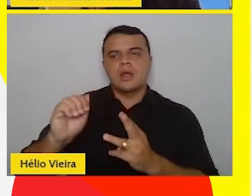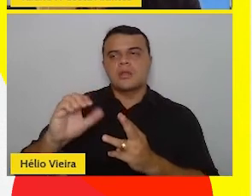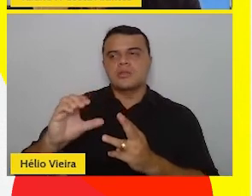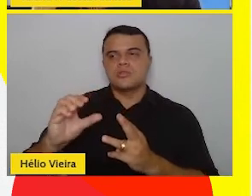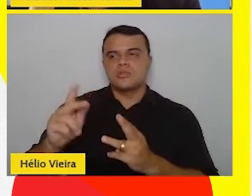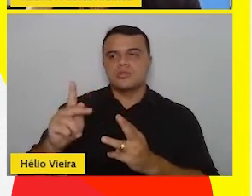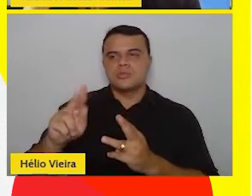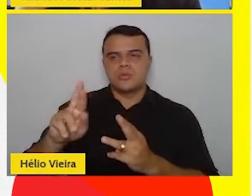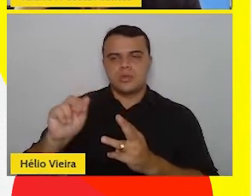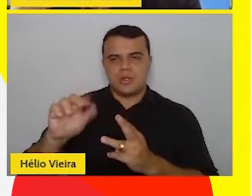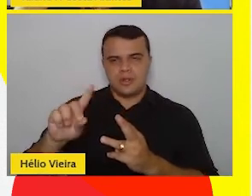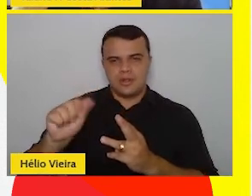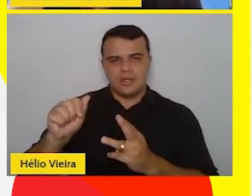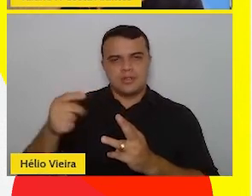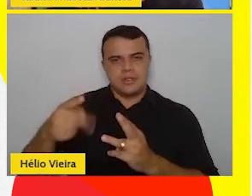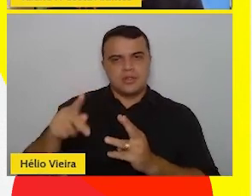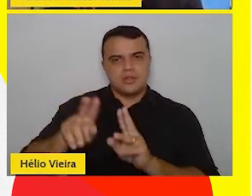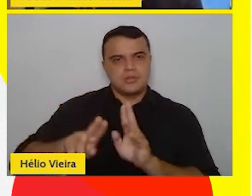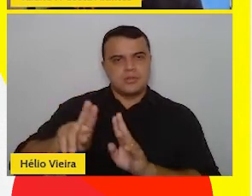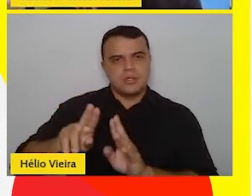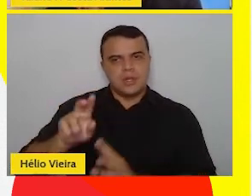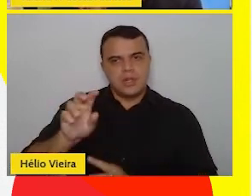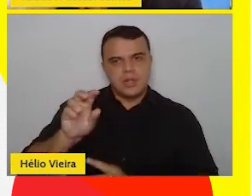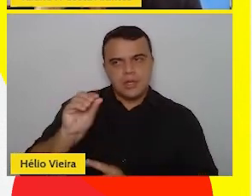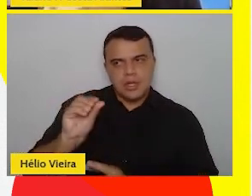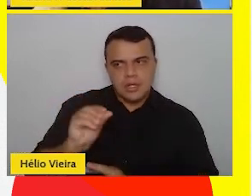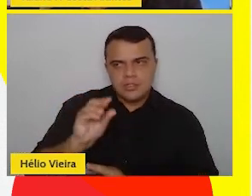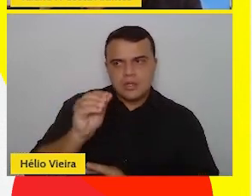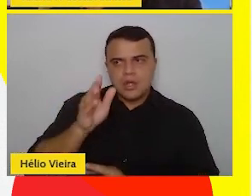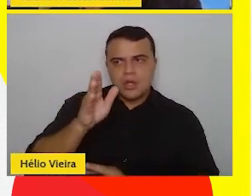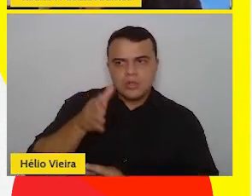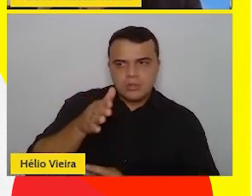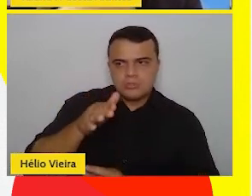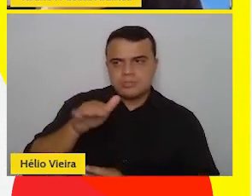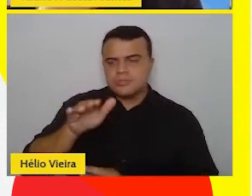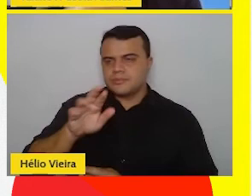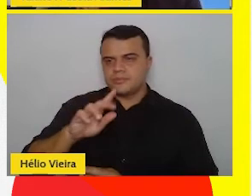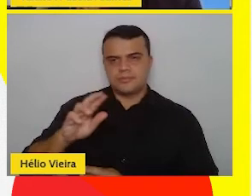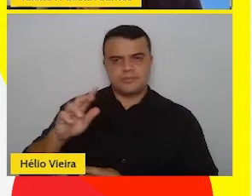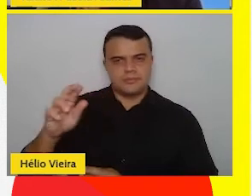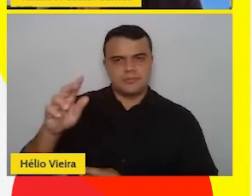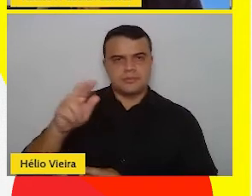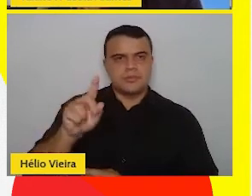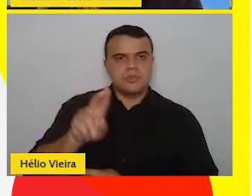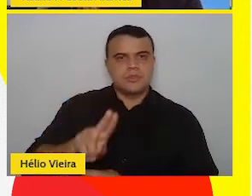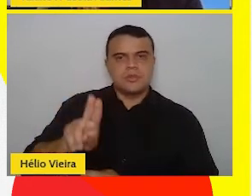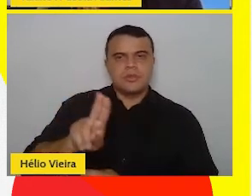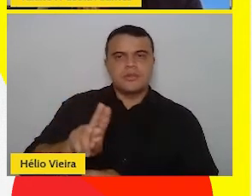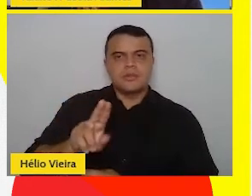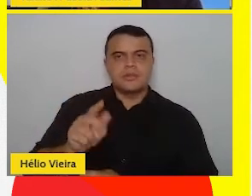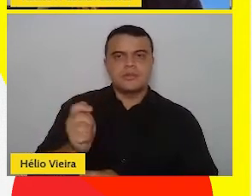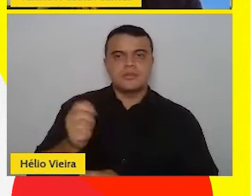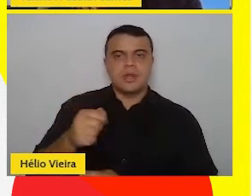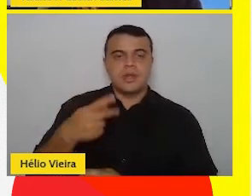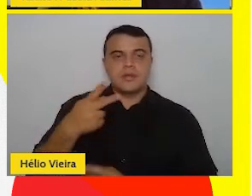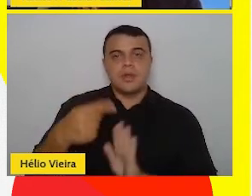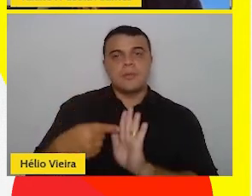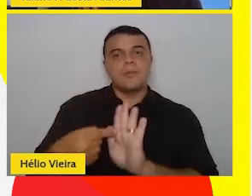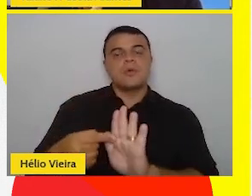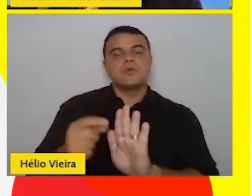usada com traços, né? Tanto na diagonal como na horizontal. Ela é usada para